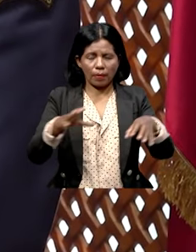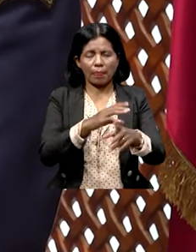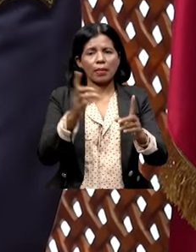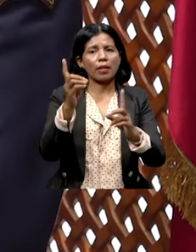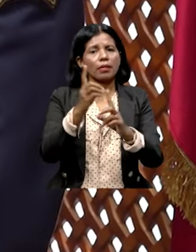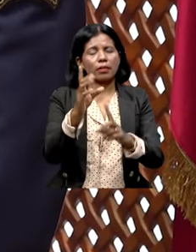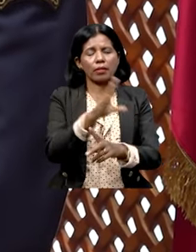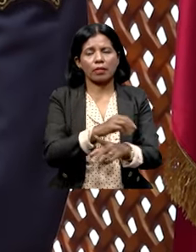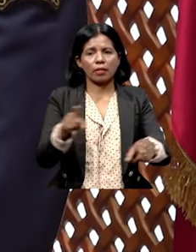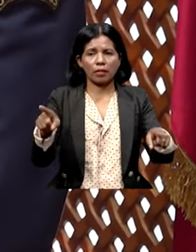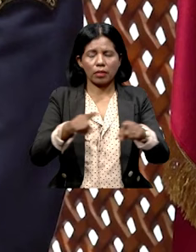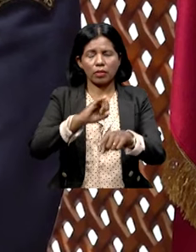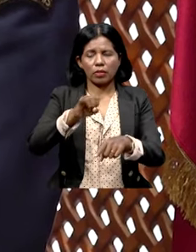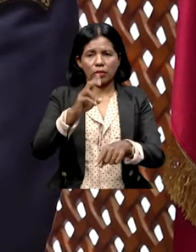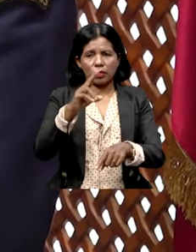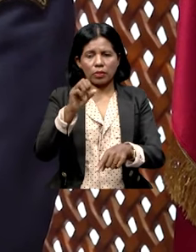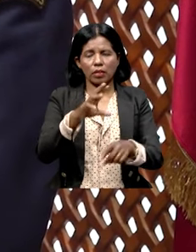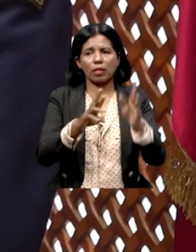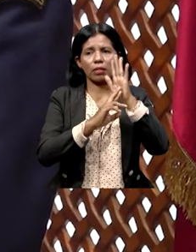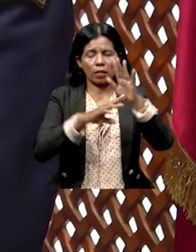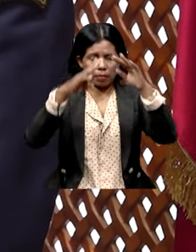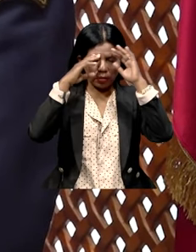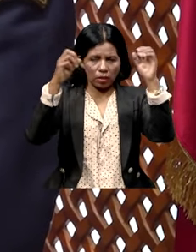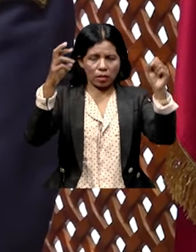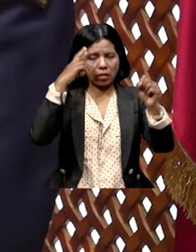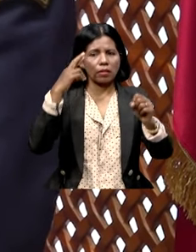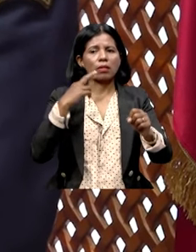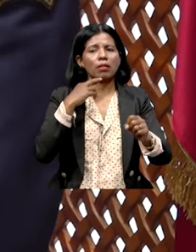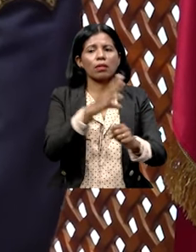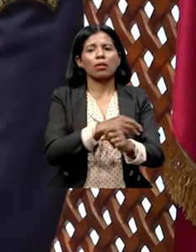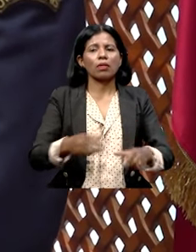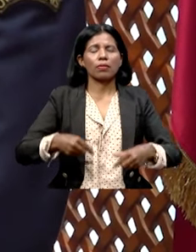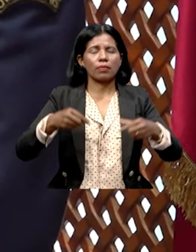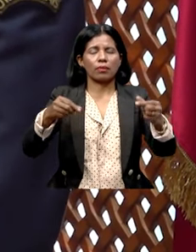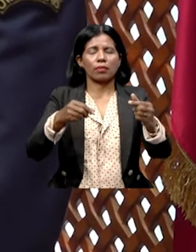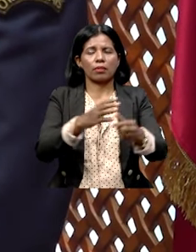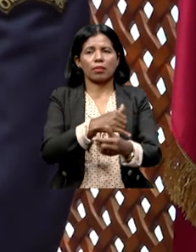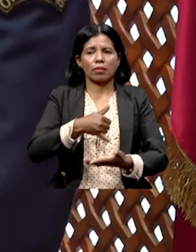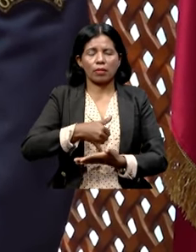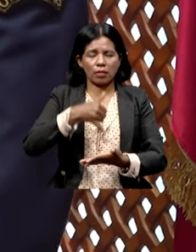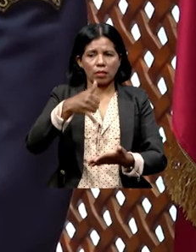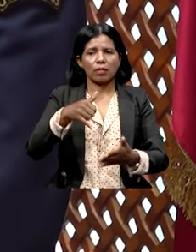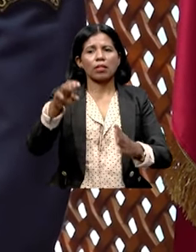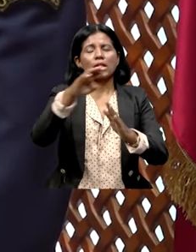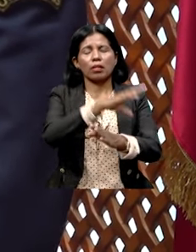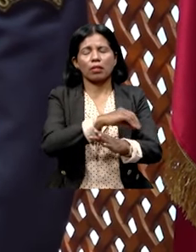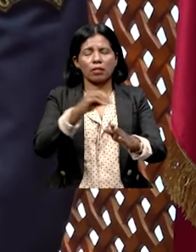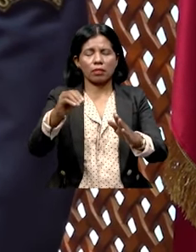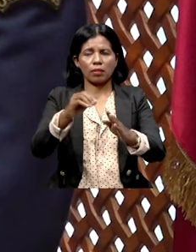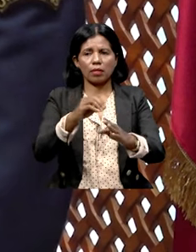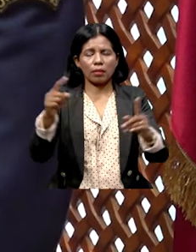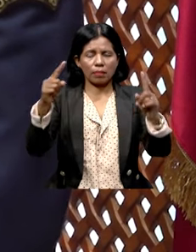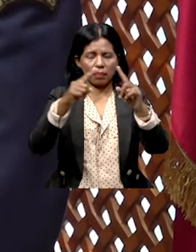nessa eficaz civil Zezunha Gomes representa a Presidente da República, condecora a medalha de mérito no certificado de reconhecimento